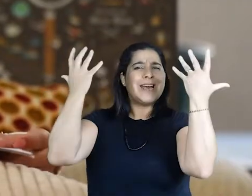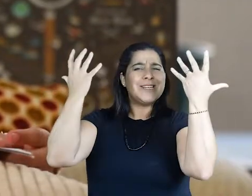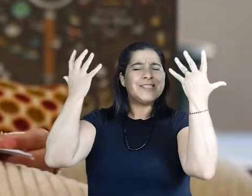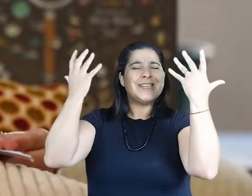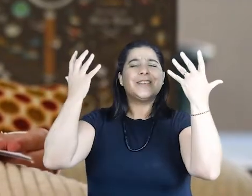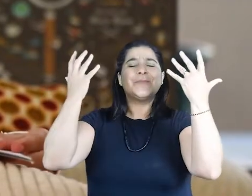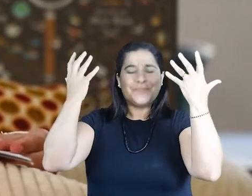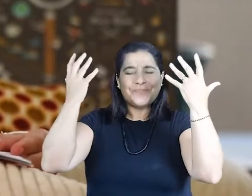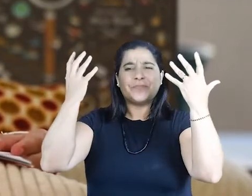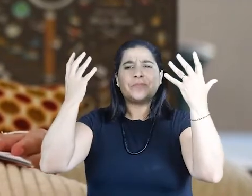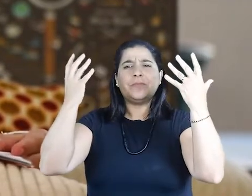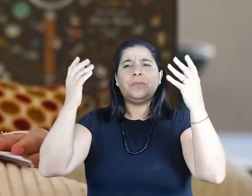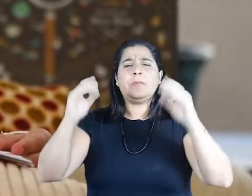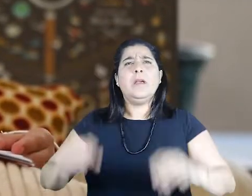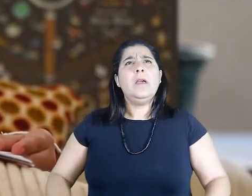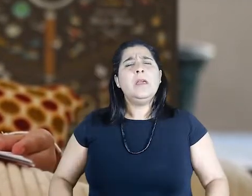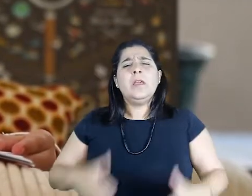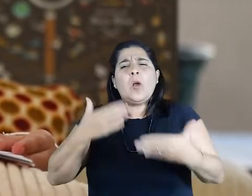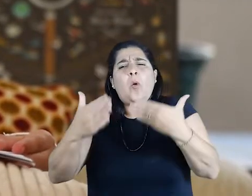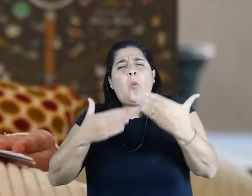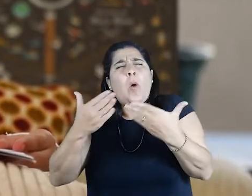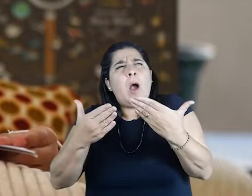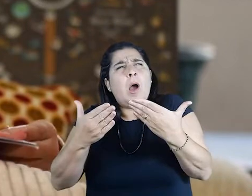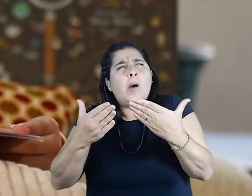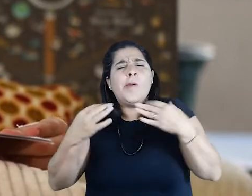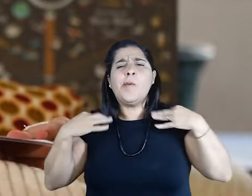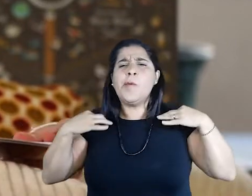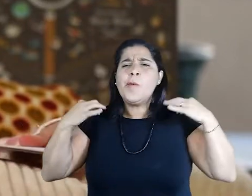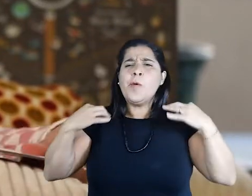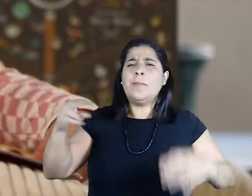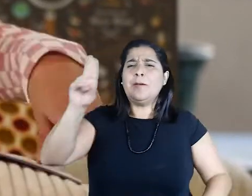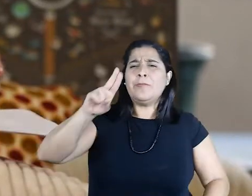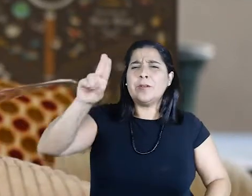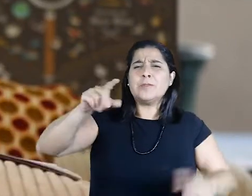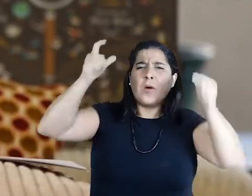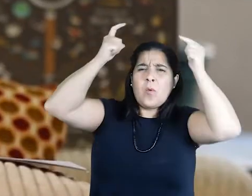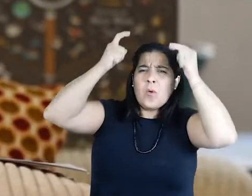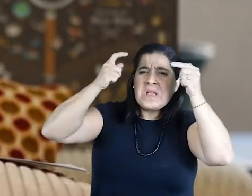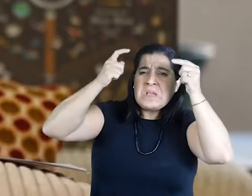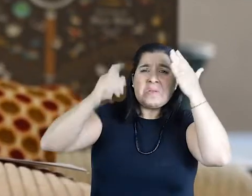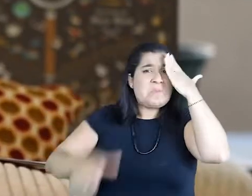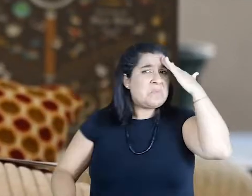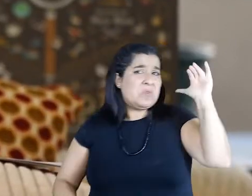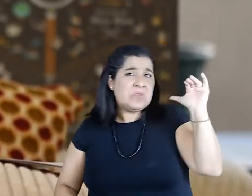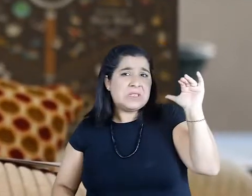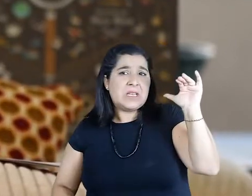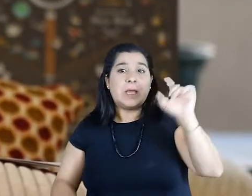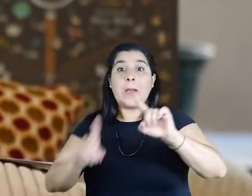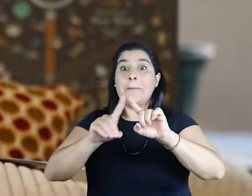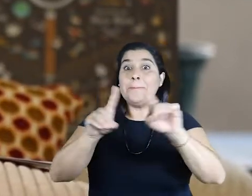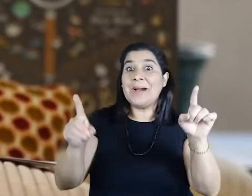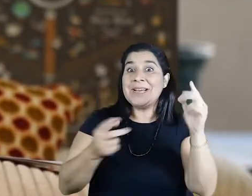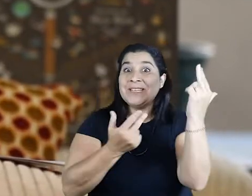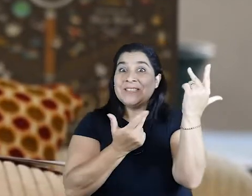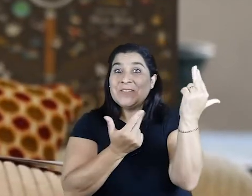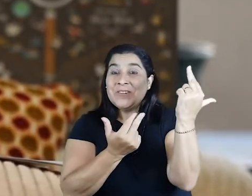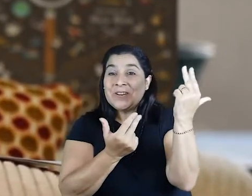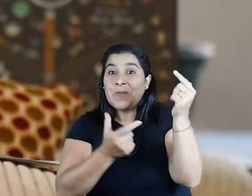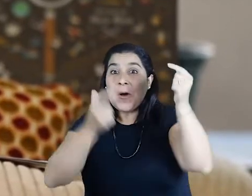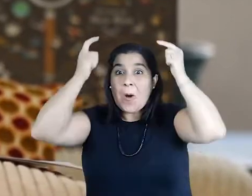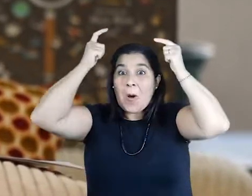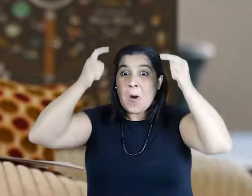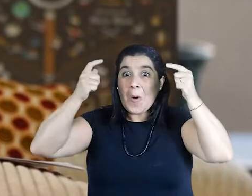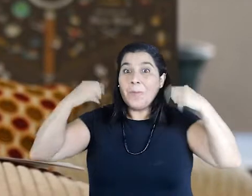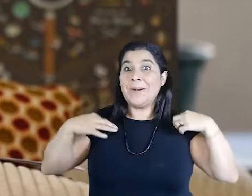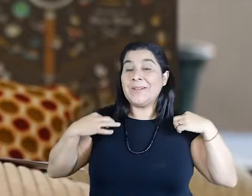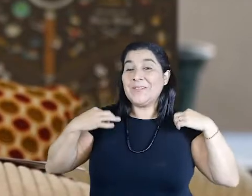rei. Que roupa usará o monarca? Isso nem eu mesmo sei. Porém, se alguém for vestido com